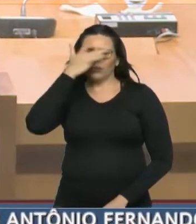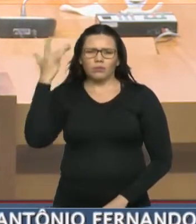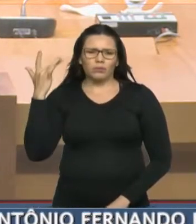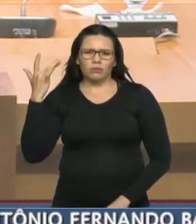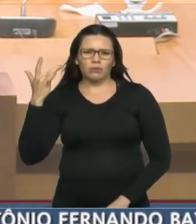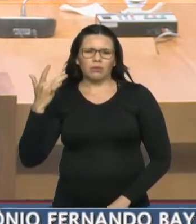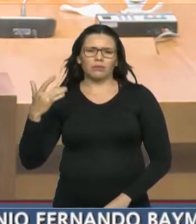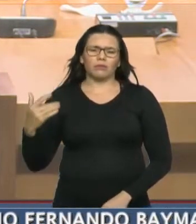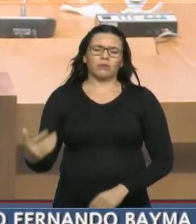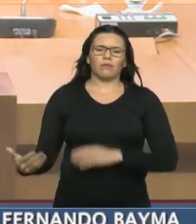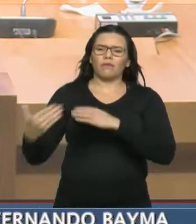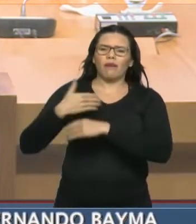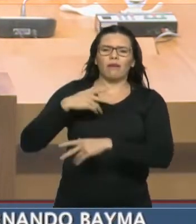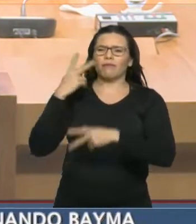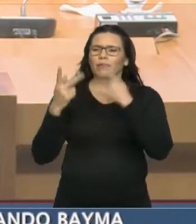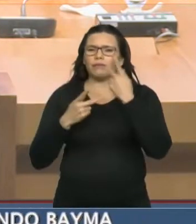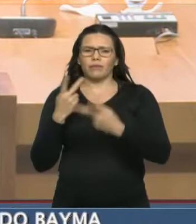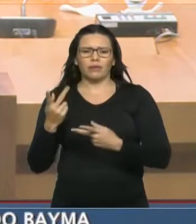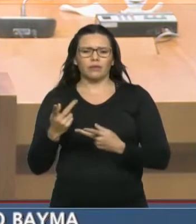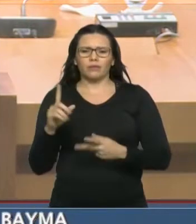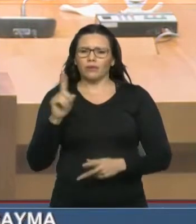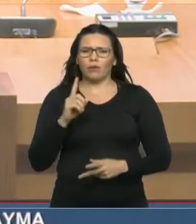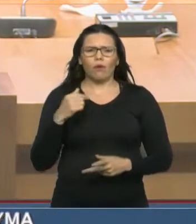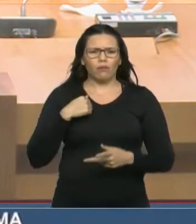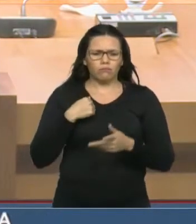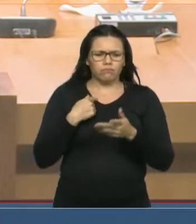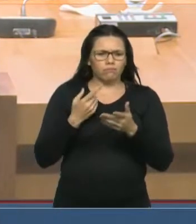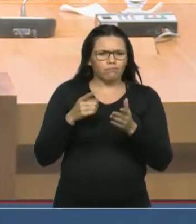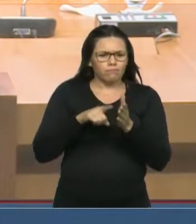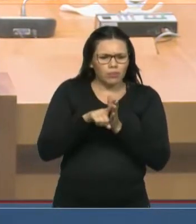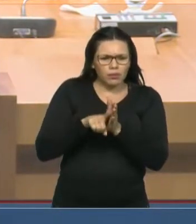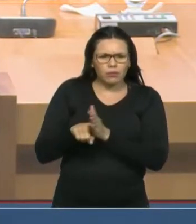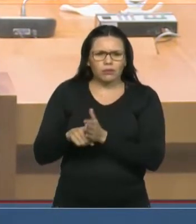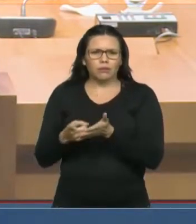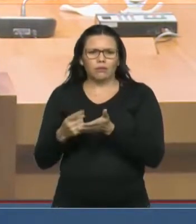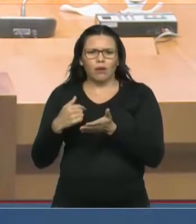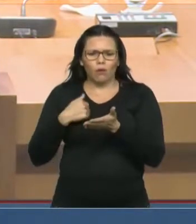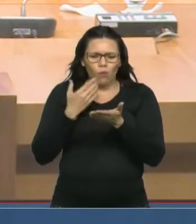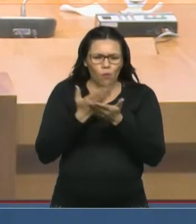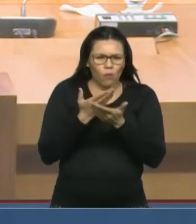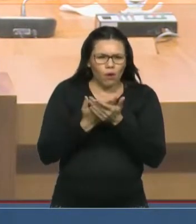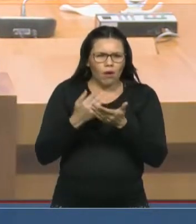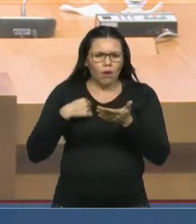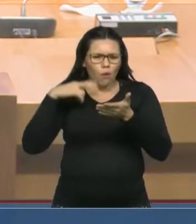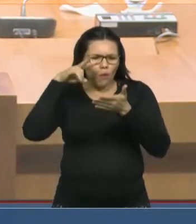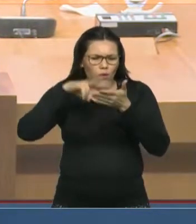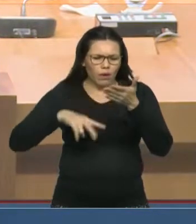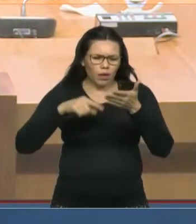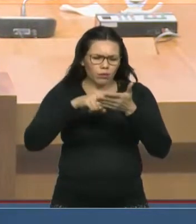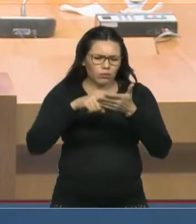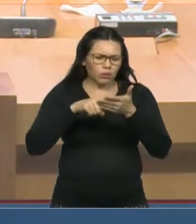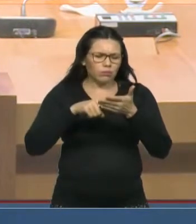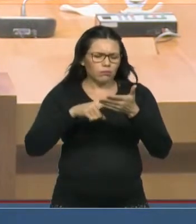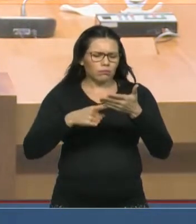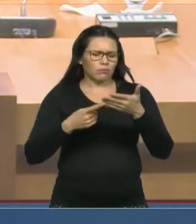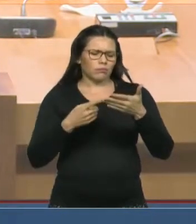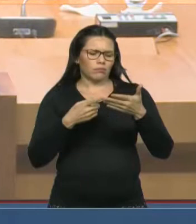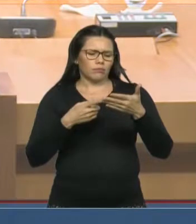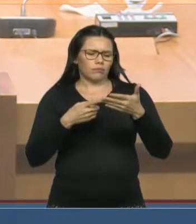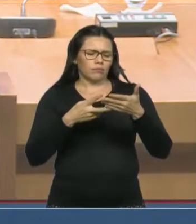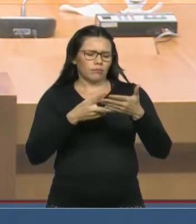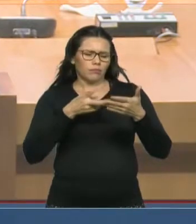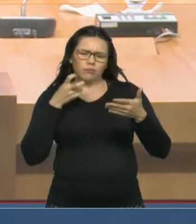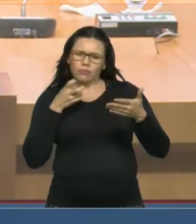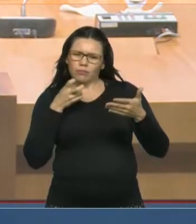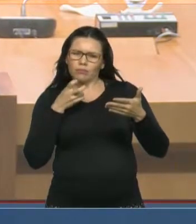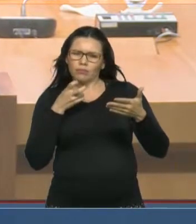decisões, palavras dele para mim, são pautadas naquilo que consta dos autos. É por lá que eu tiro o meu convencimento e é ali que eu procuro